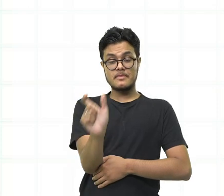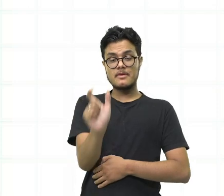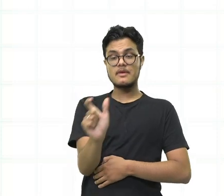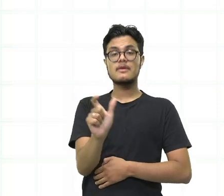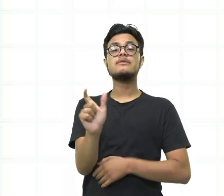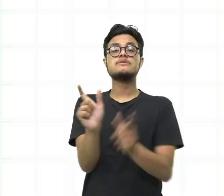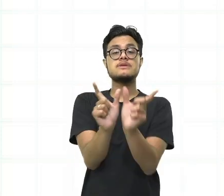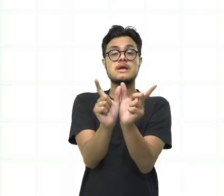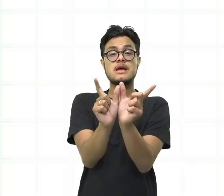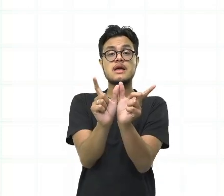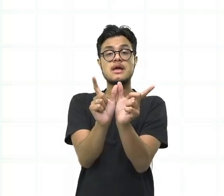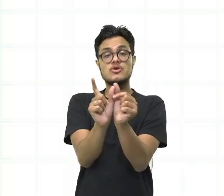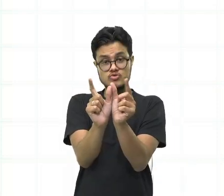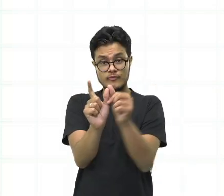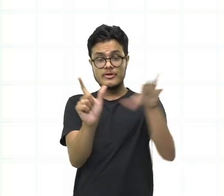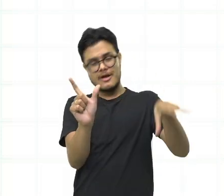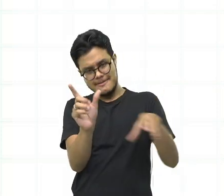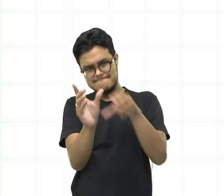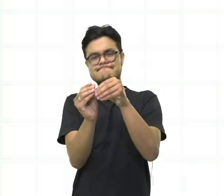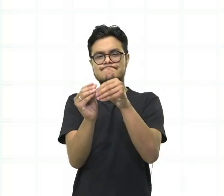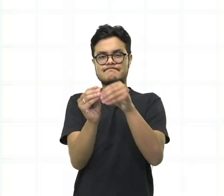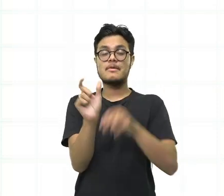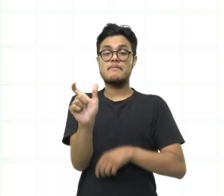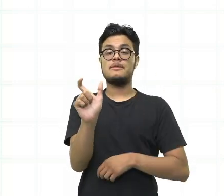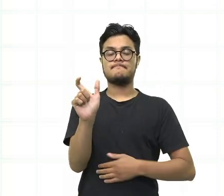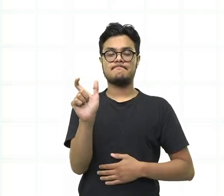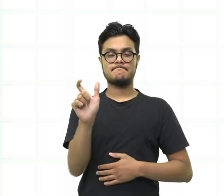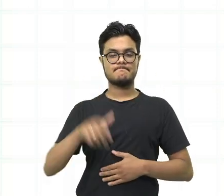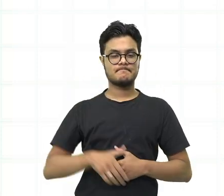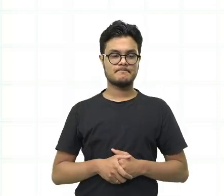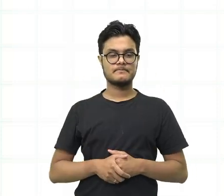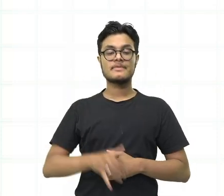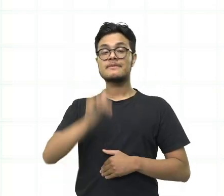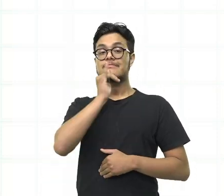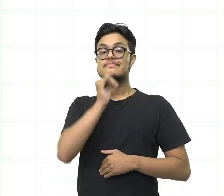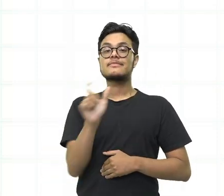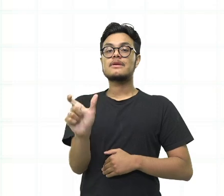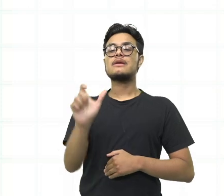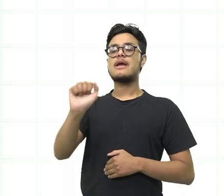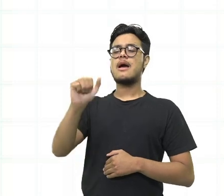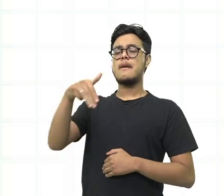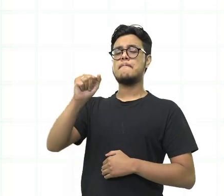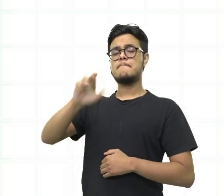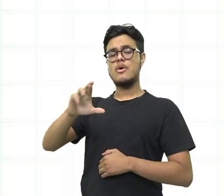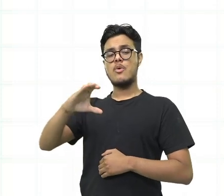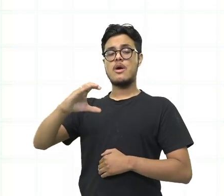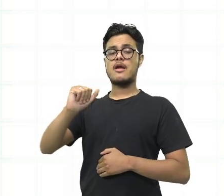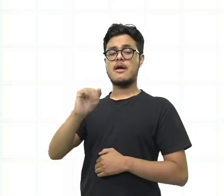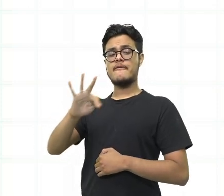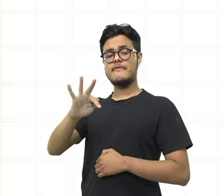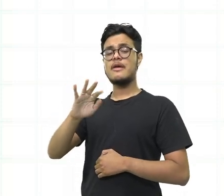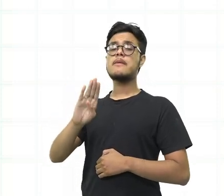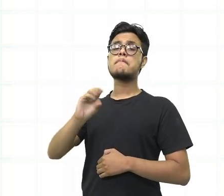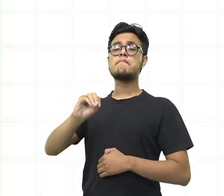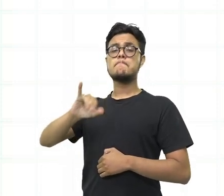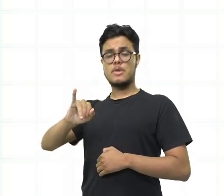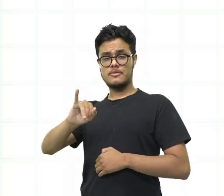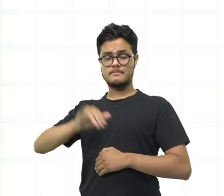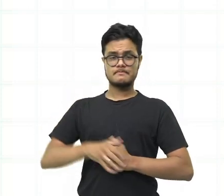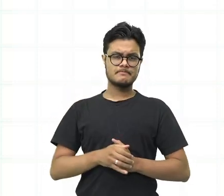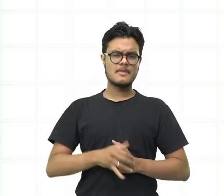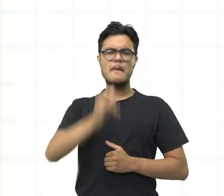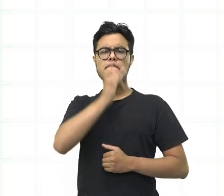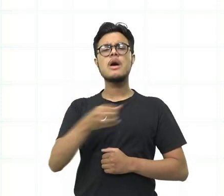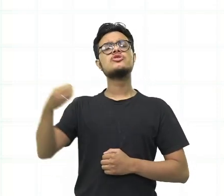de sufixos, tá? E aí, olha só, nós temos amor, café e boi. Aí eu quero transformar